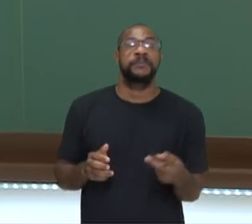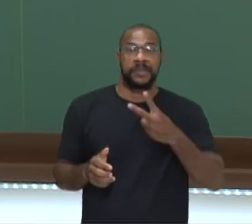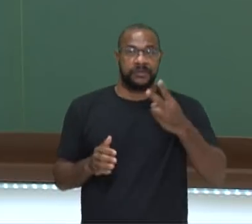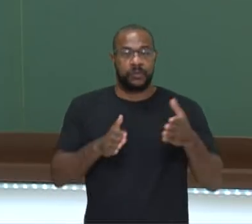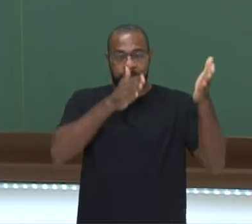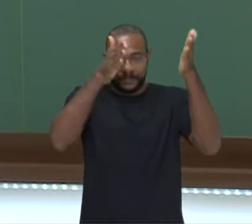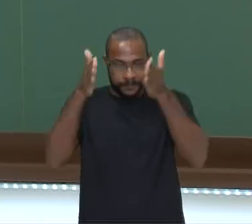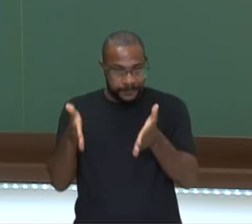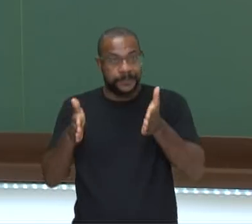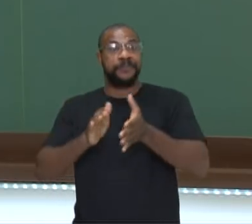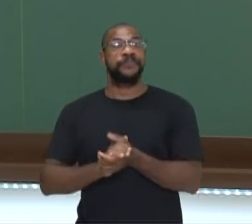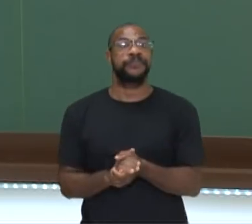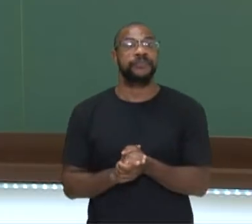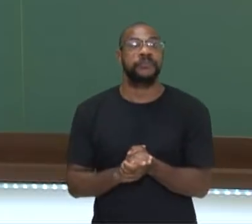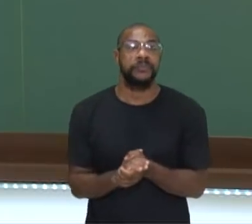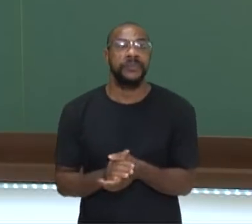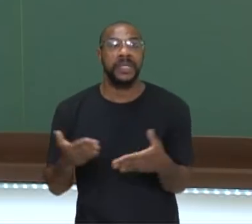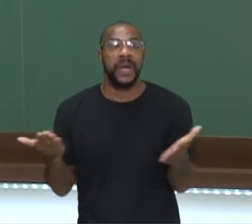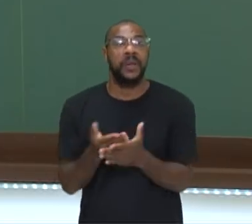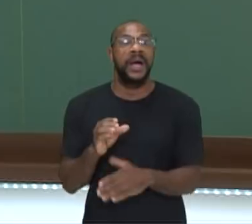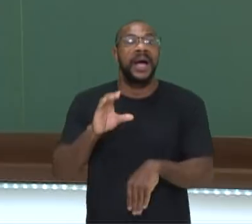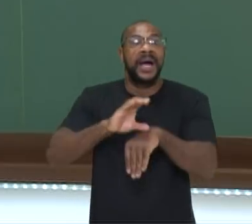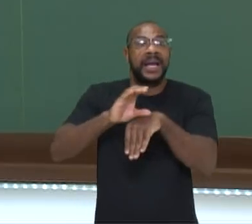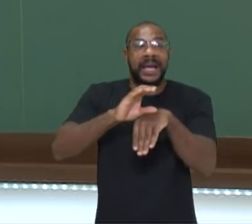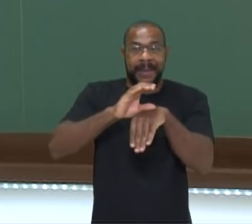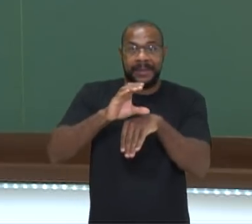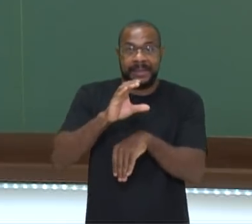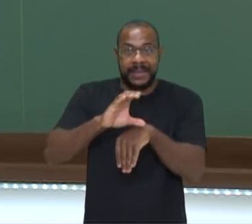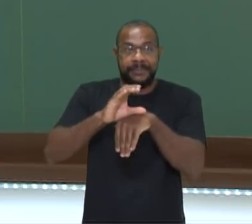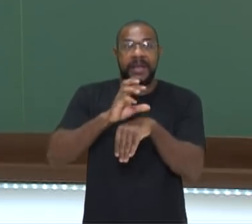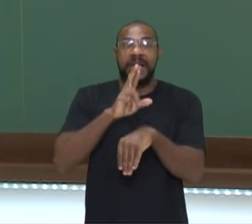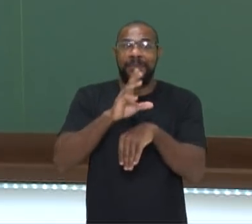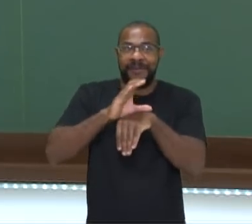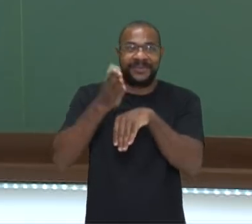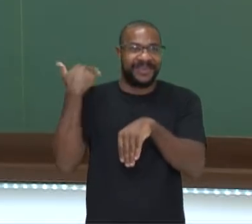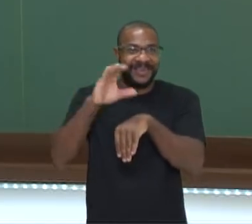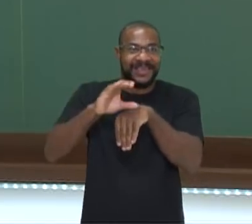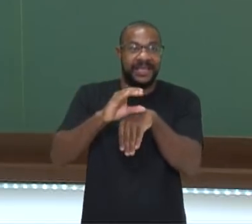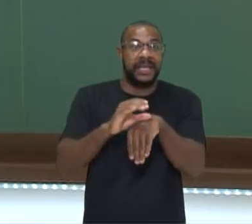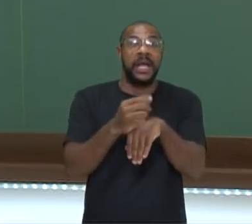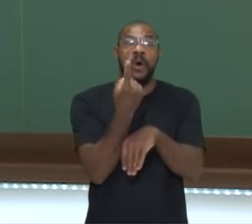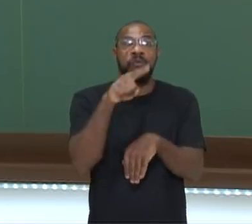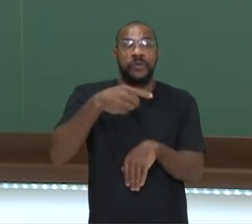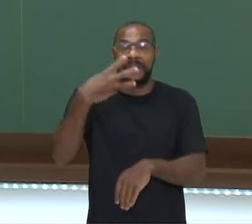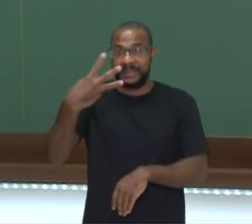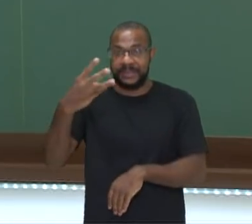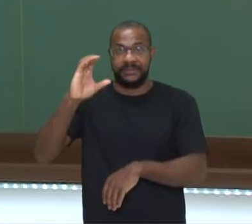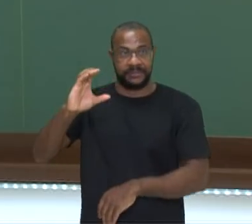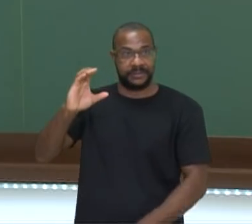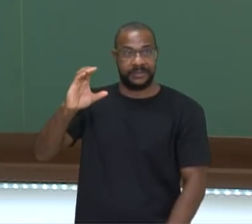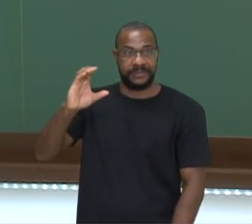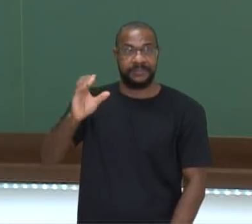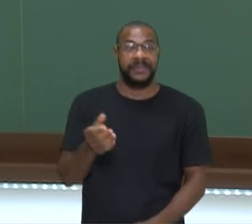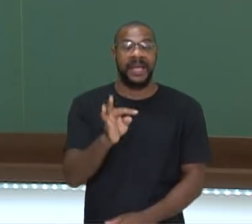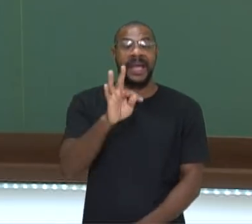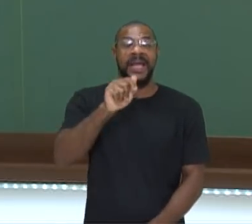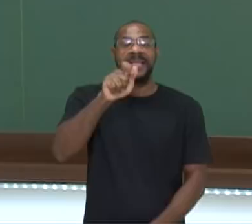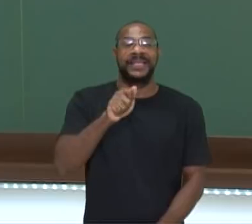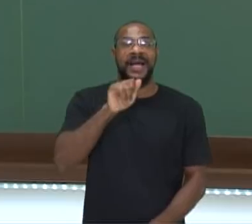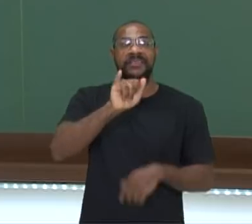aplicação, o capital agora vale 1,3 do capital inicial. A taxa passou a